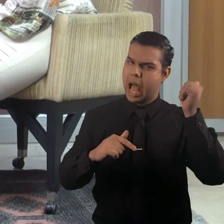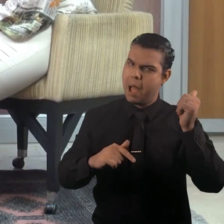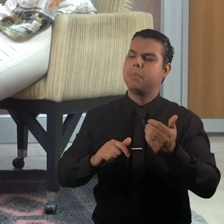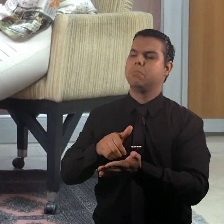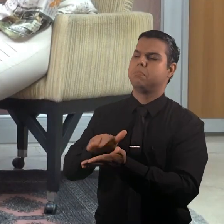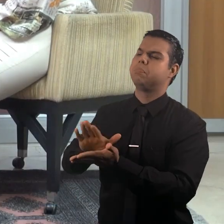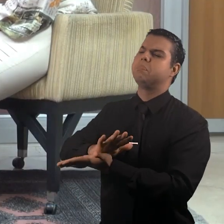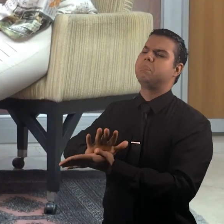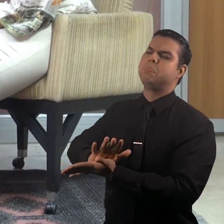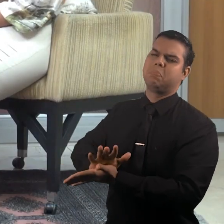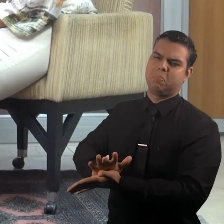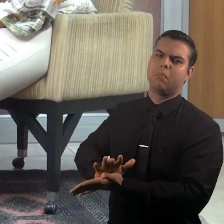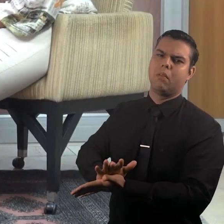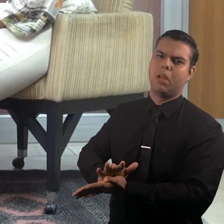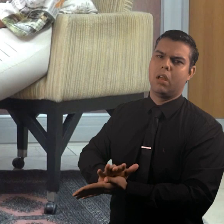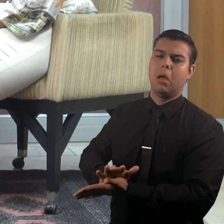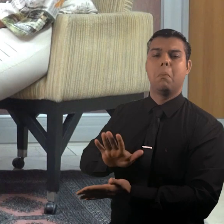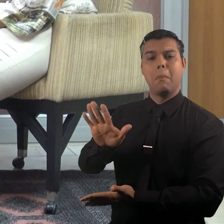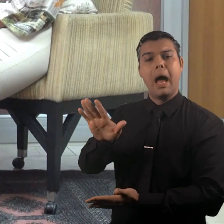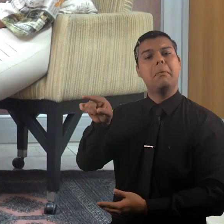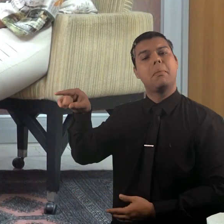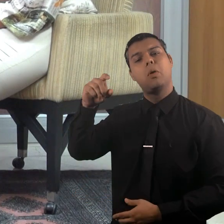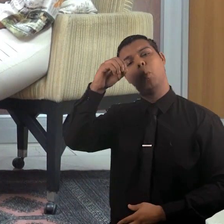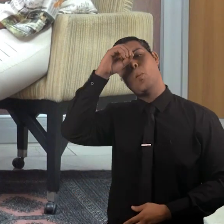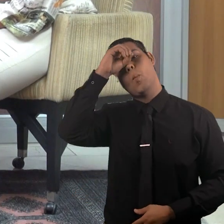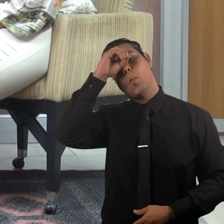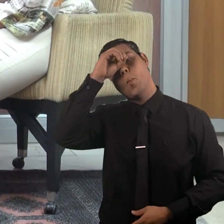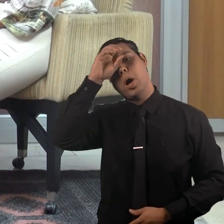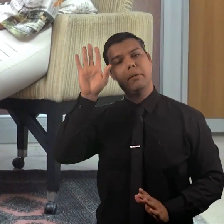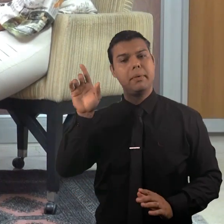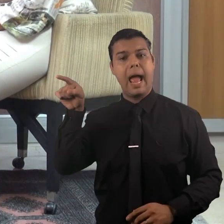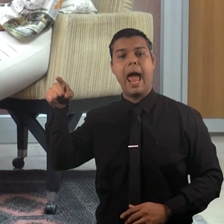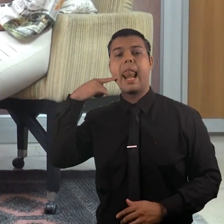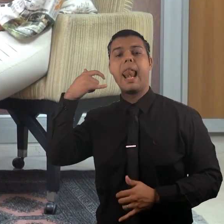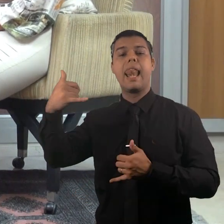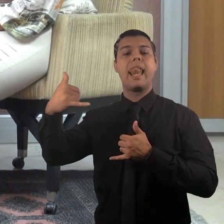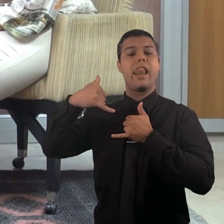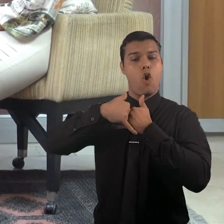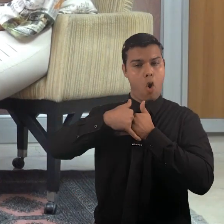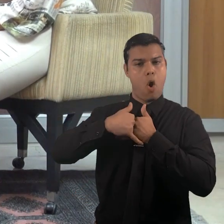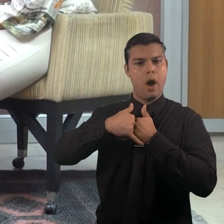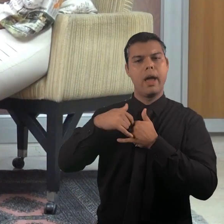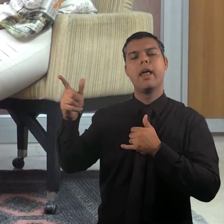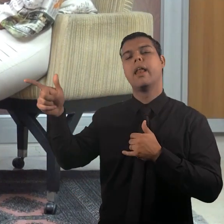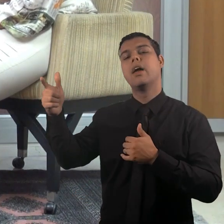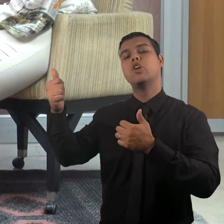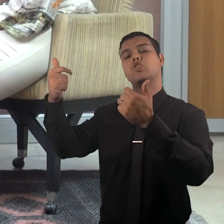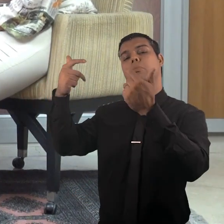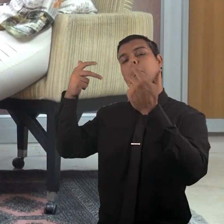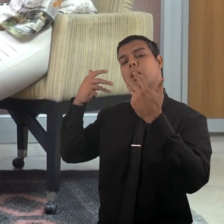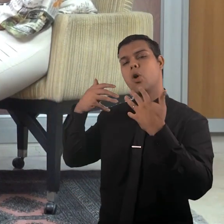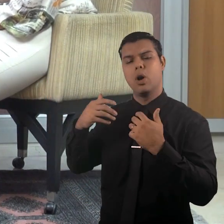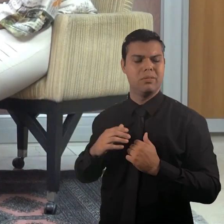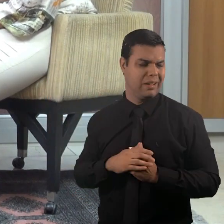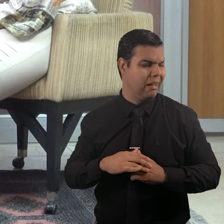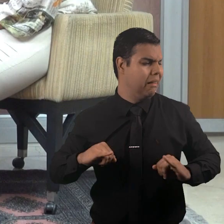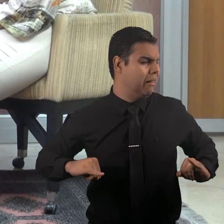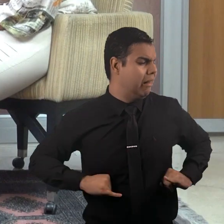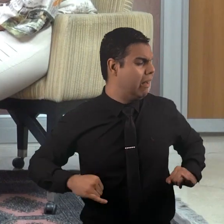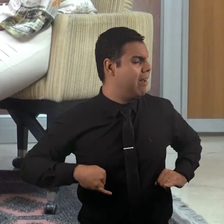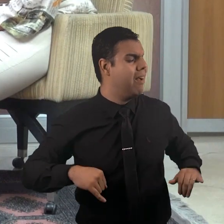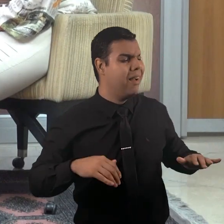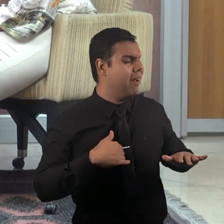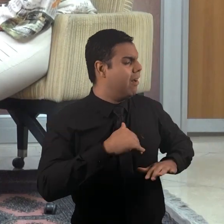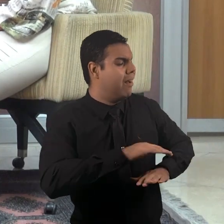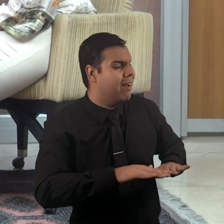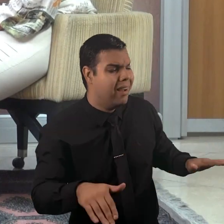isso é uma dispensa discriminatória, mas uma pessoa que está ali sofrendo não vai saber. E aí ela me telefonou, eu falei assim, Nathalie, vamos fazer um projeto projeto